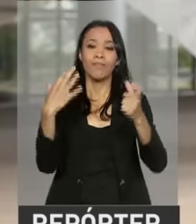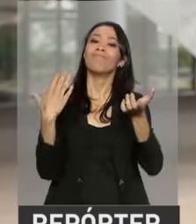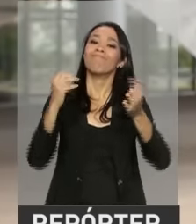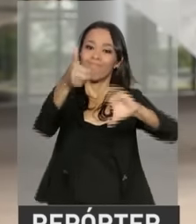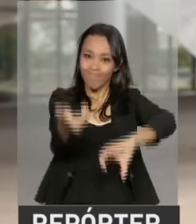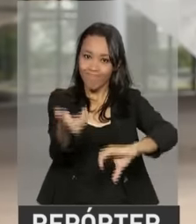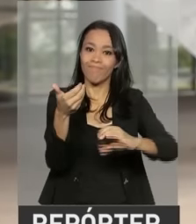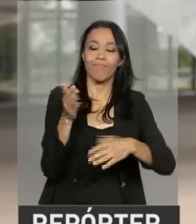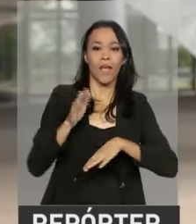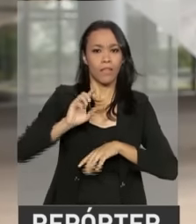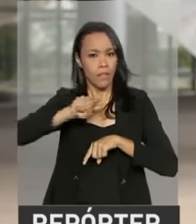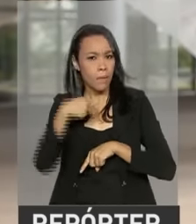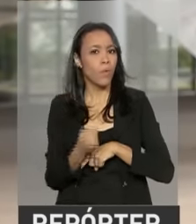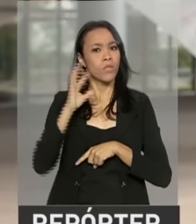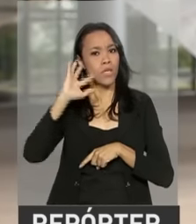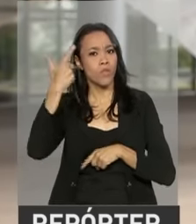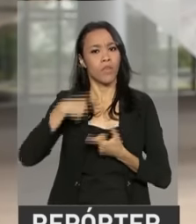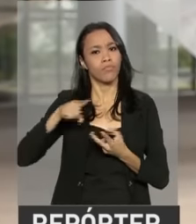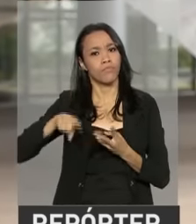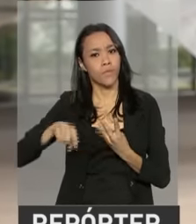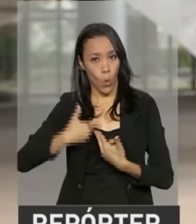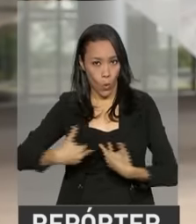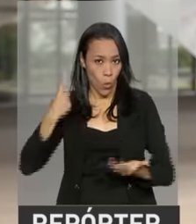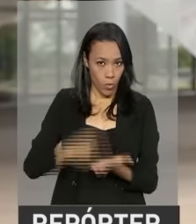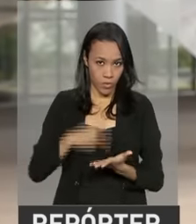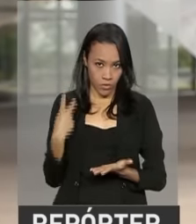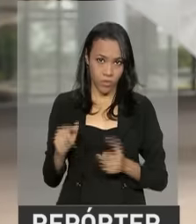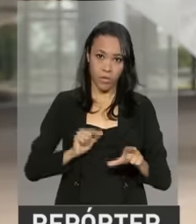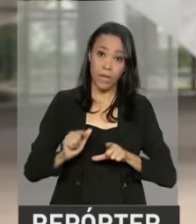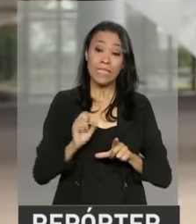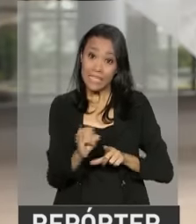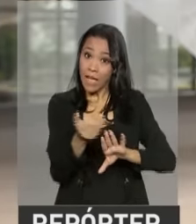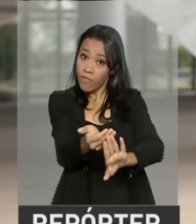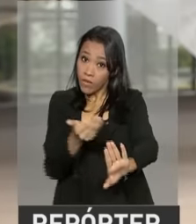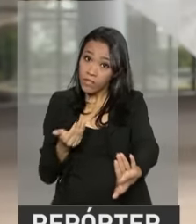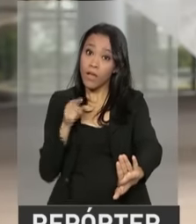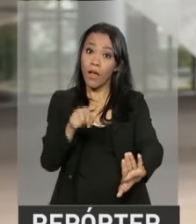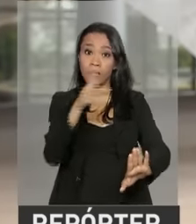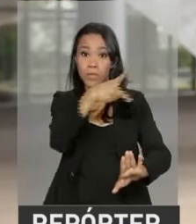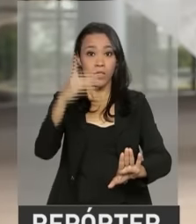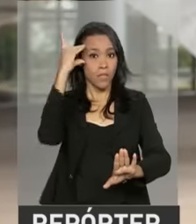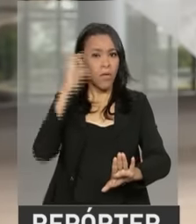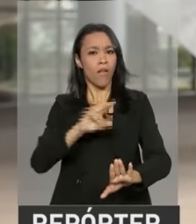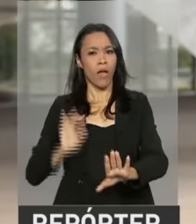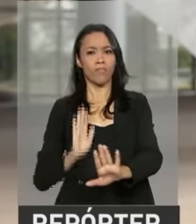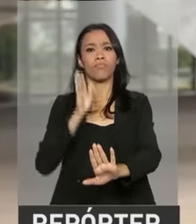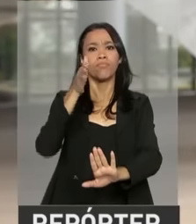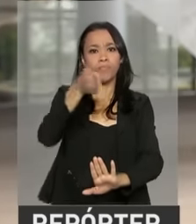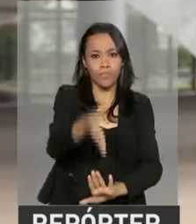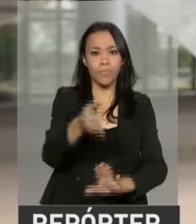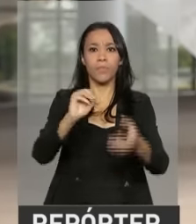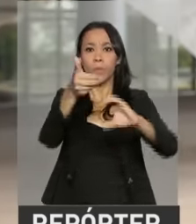definir os seus compromissos Caso seja comprovado o afastamento o presidente temer deverá ir ao congresso para tomar